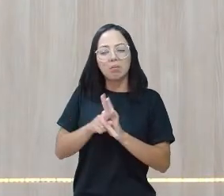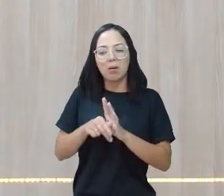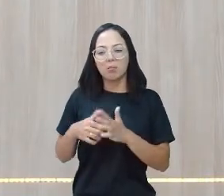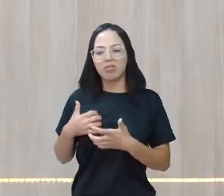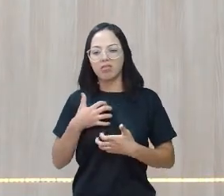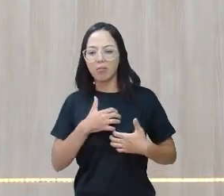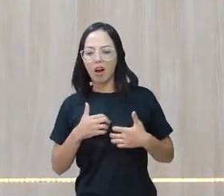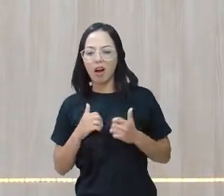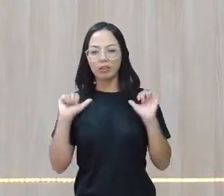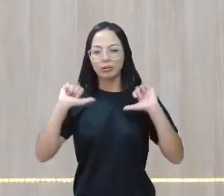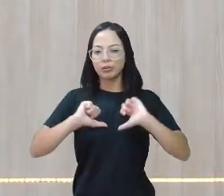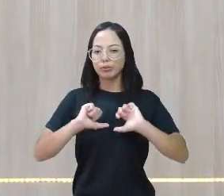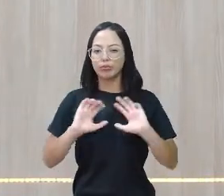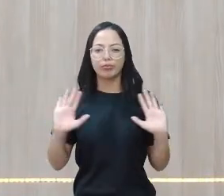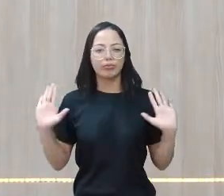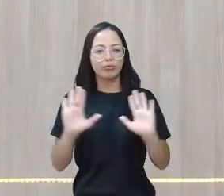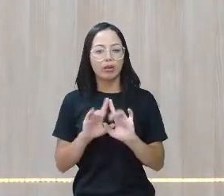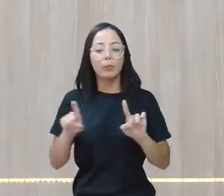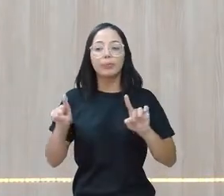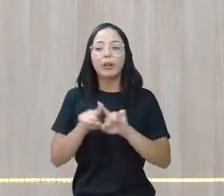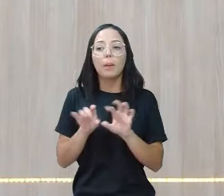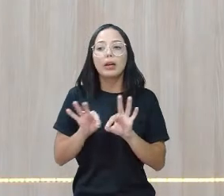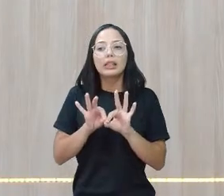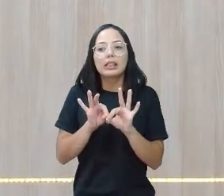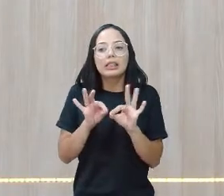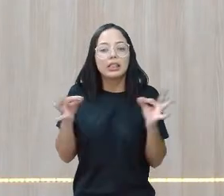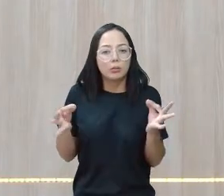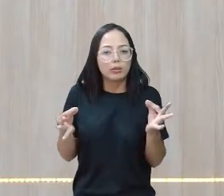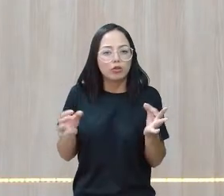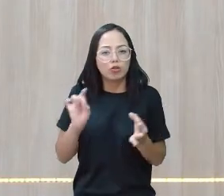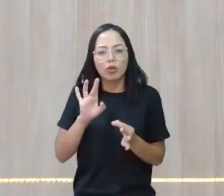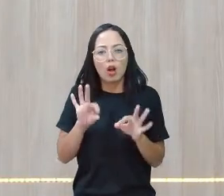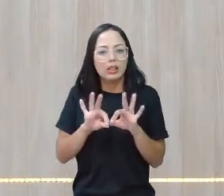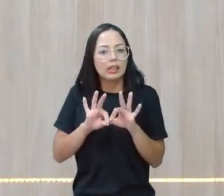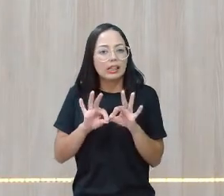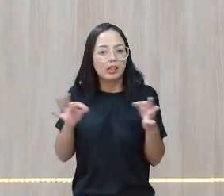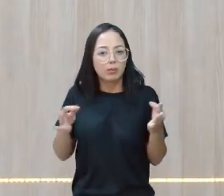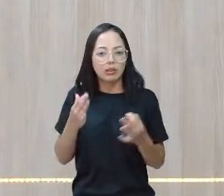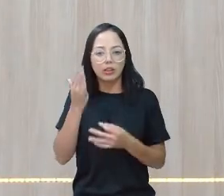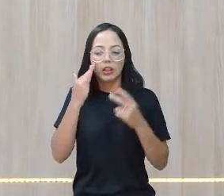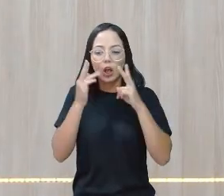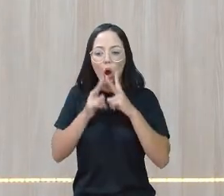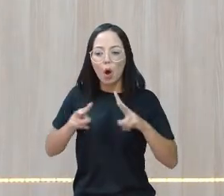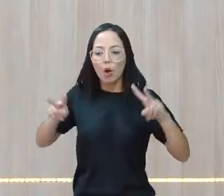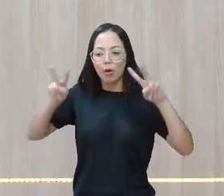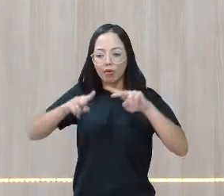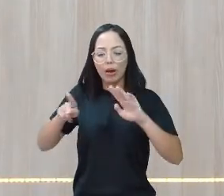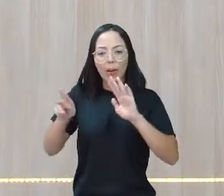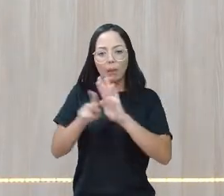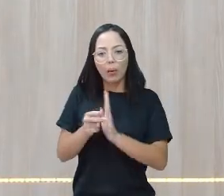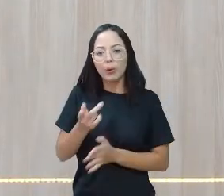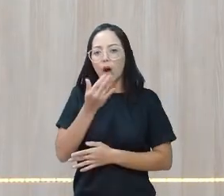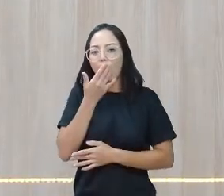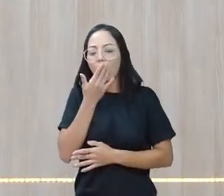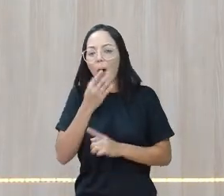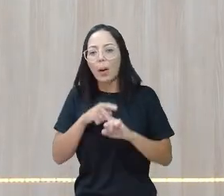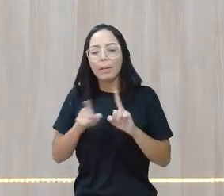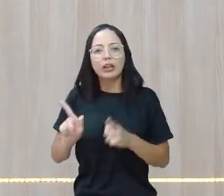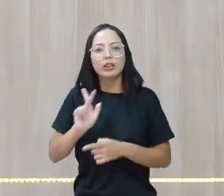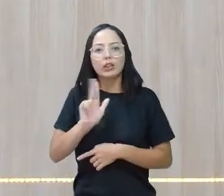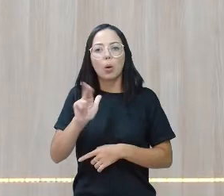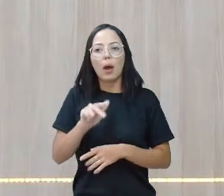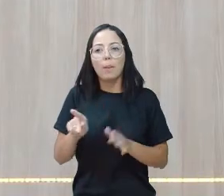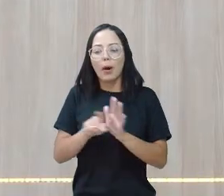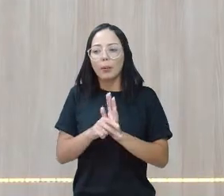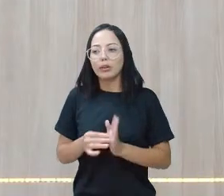mal-estar. E ela é simples, porque não é nada mirabolante, tá? Ele vê a coisa daquela cor, mas não é aquela